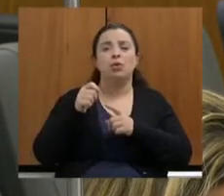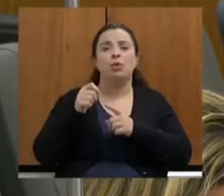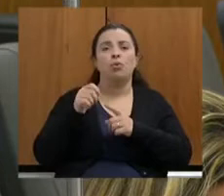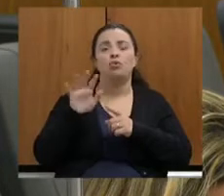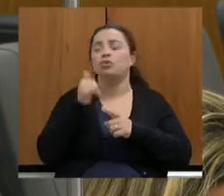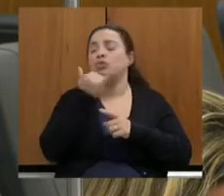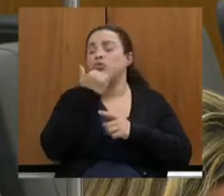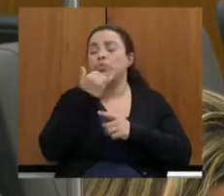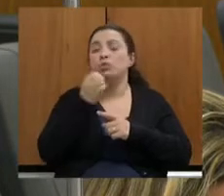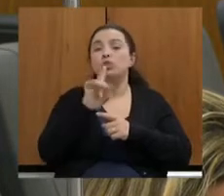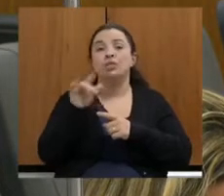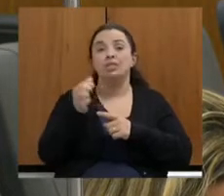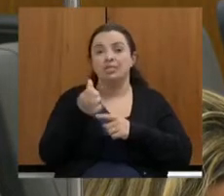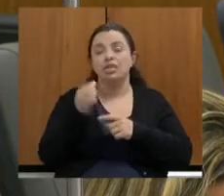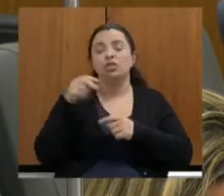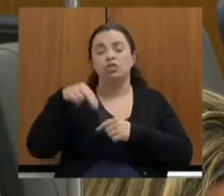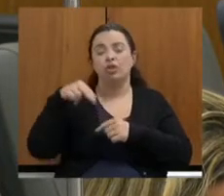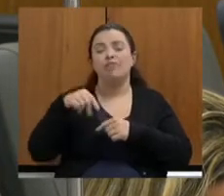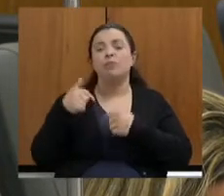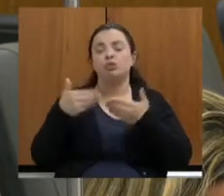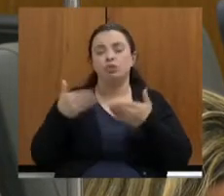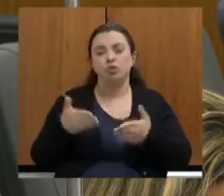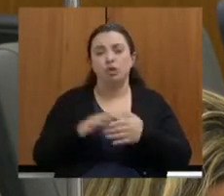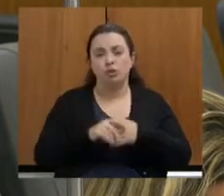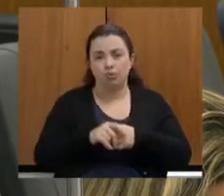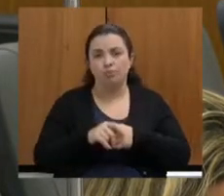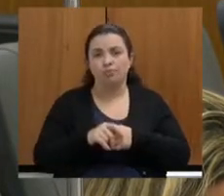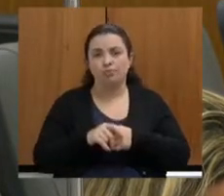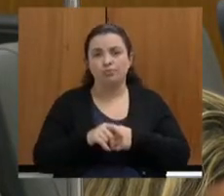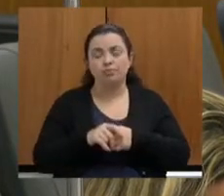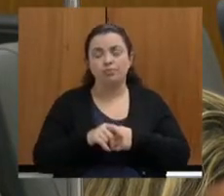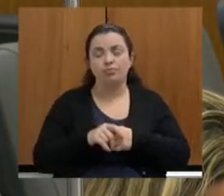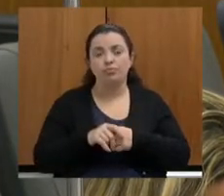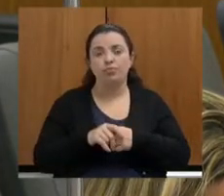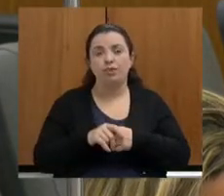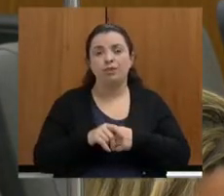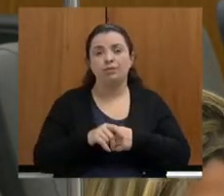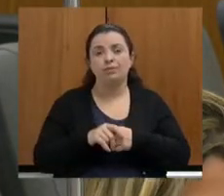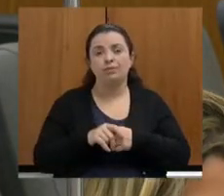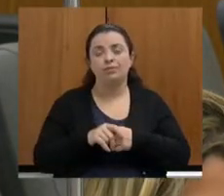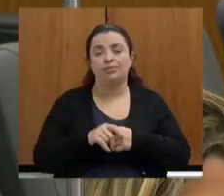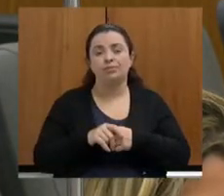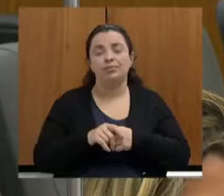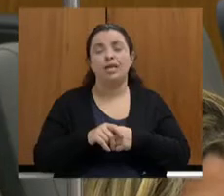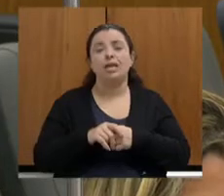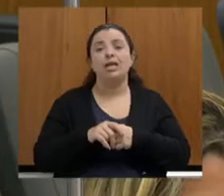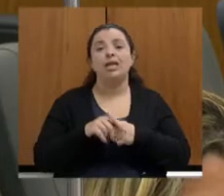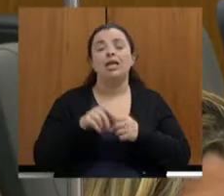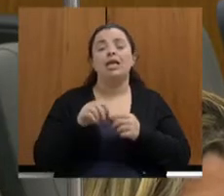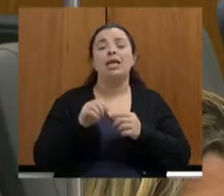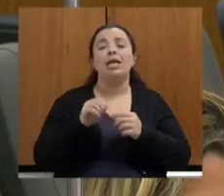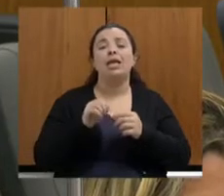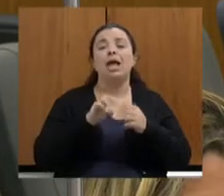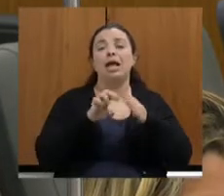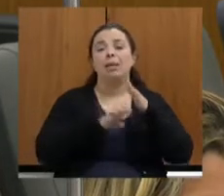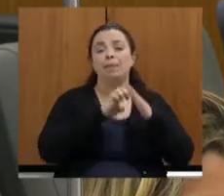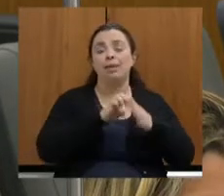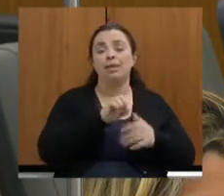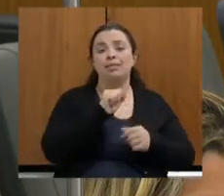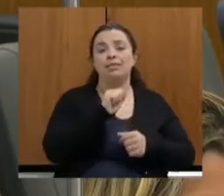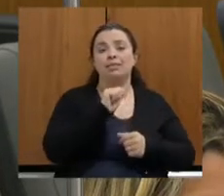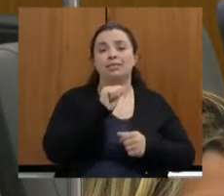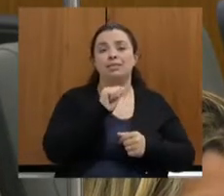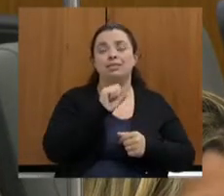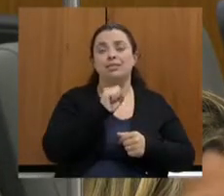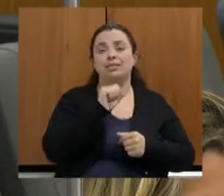de novembro Madrid chegou em Barra Longa EA a Samarco na época chegou